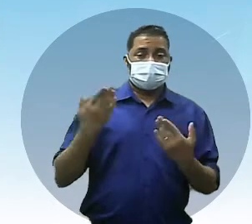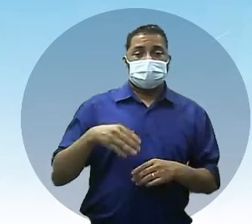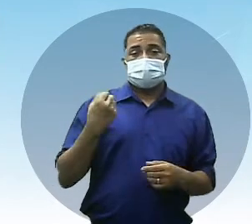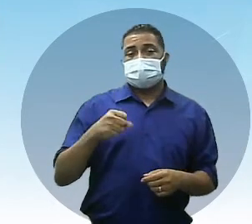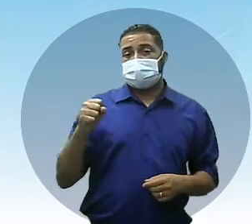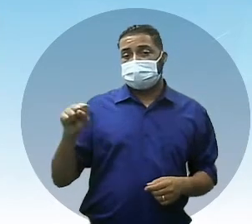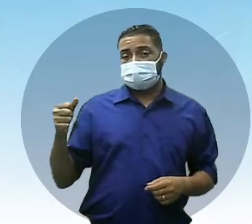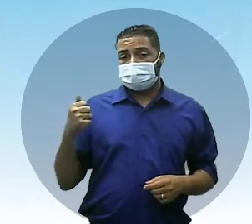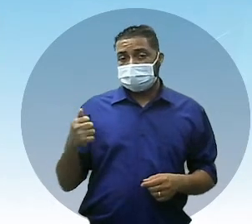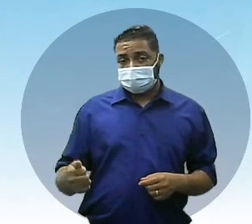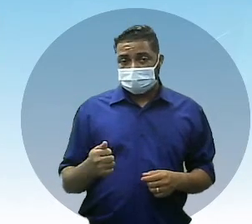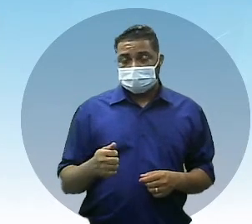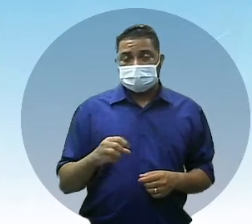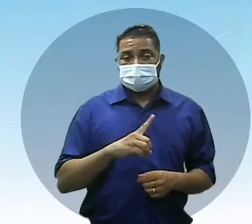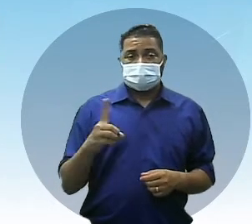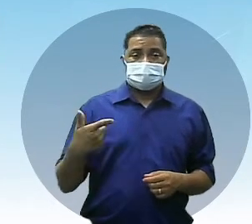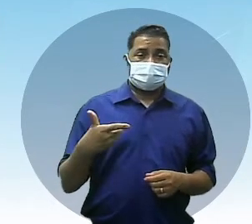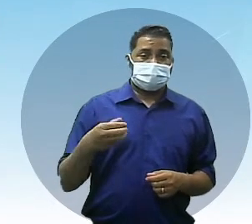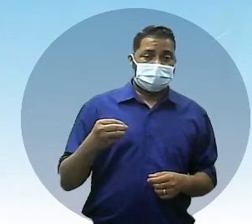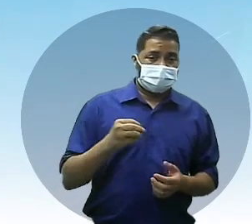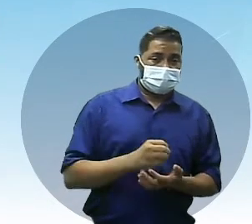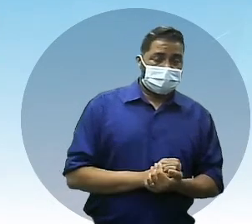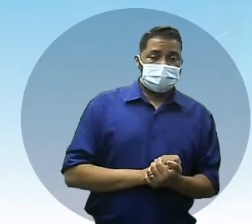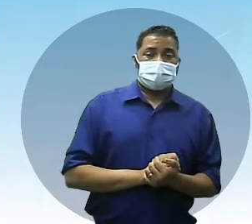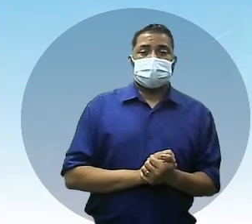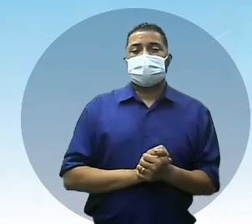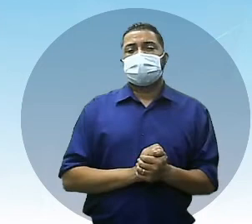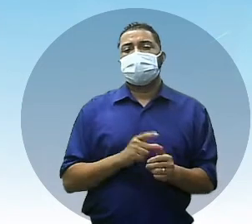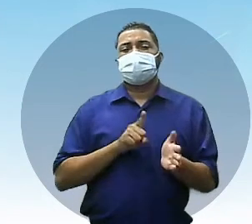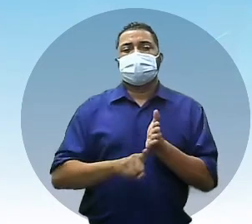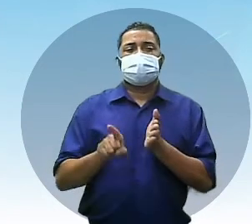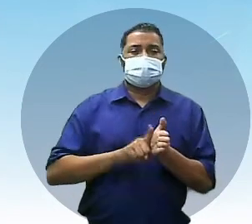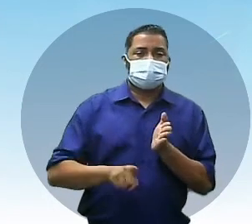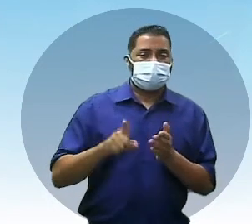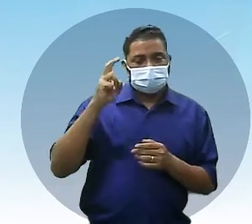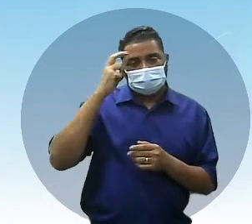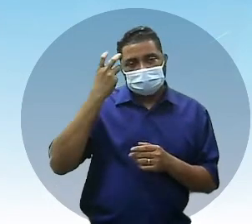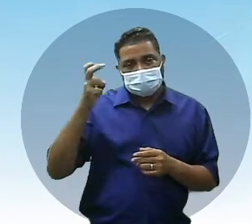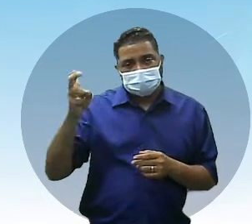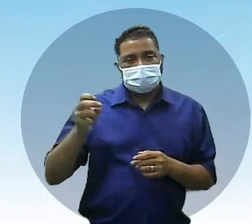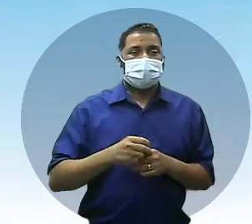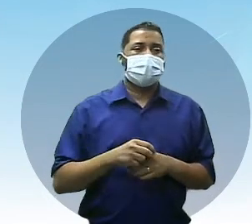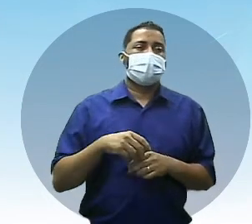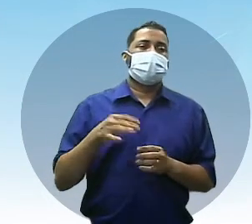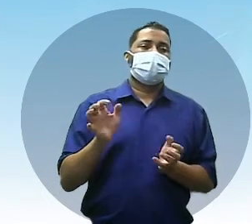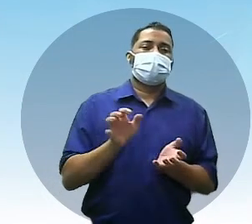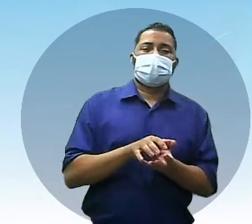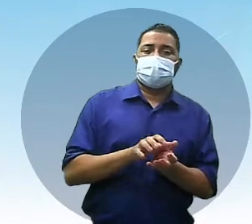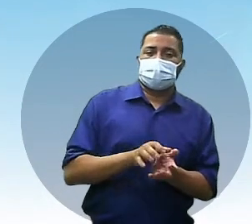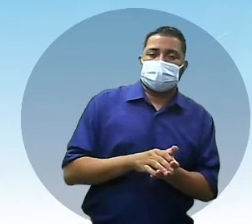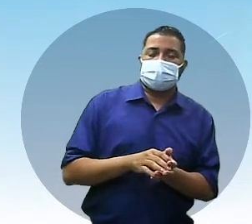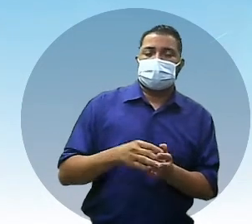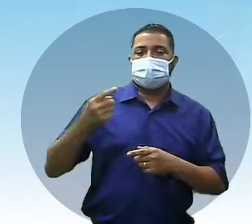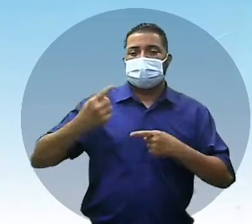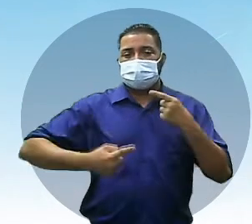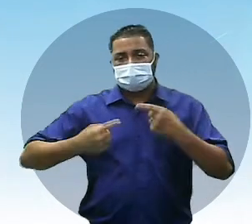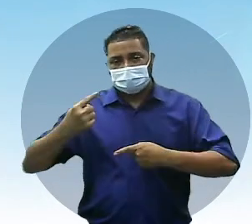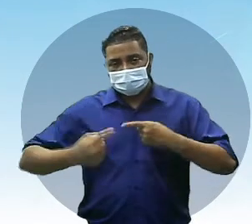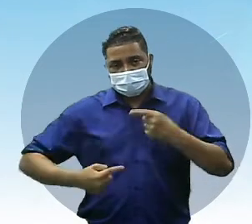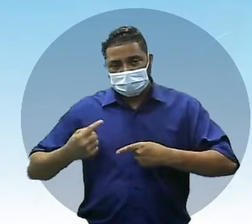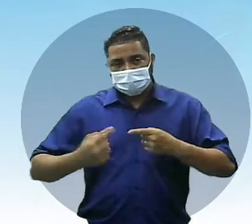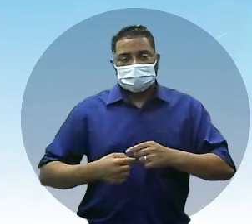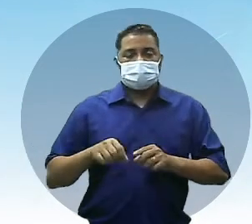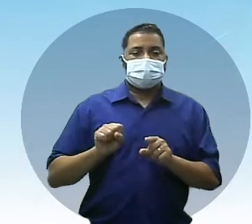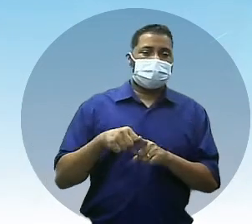SSA, agora do dia 20, questões referentes à cultura de Pernambuco, a questões políticas, a